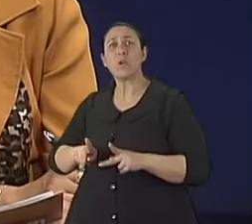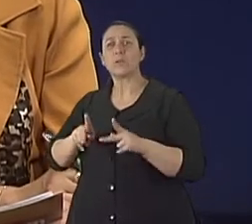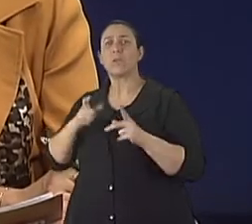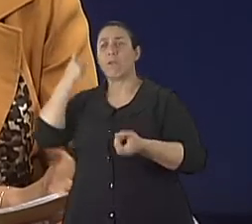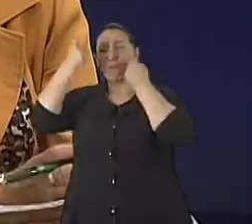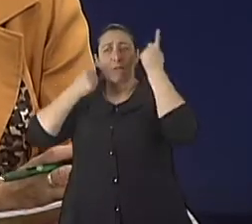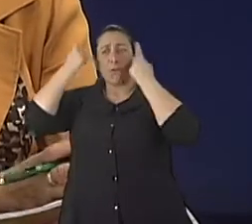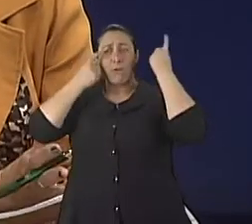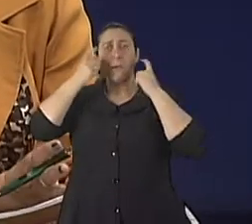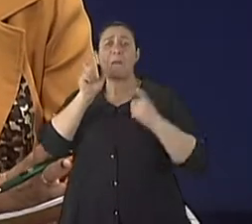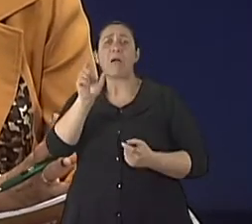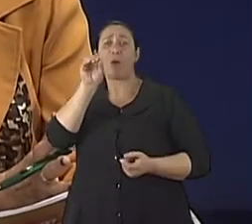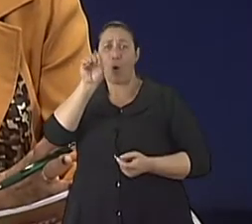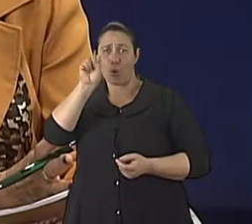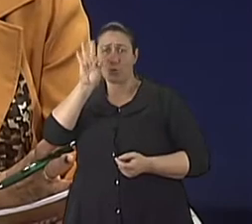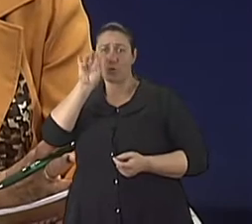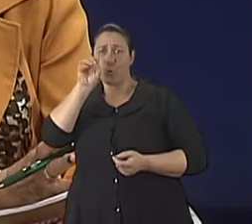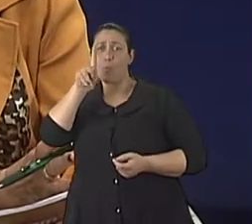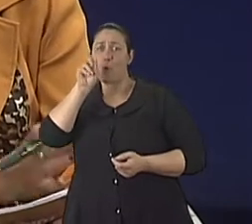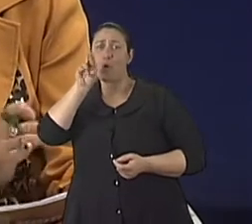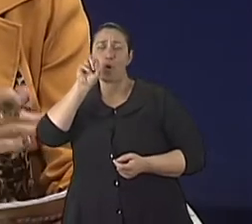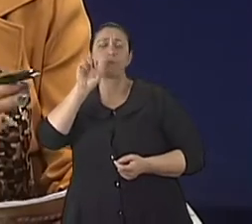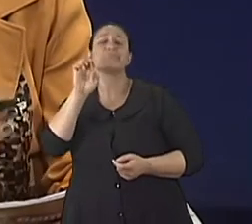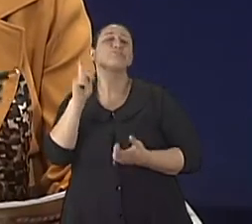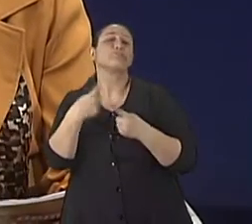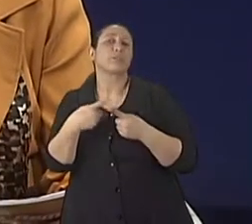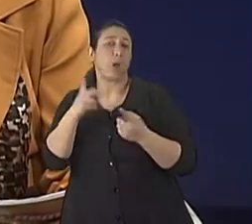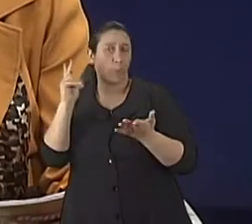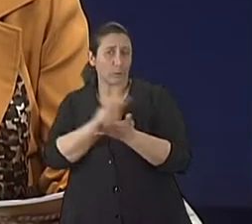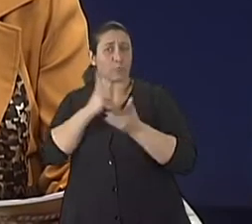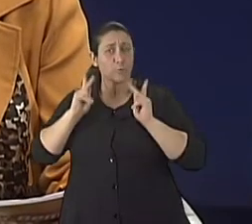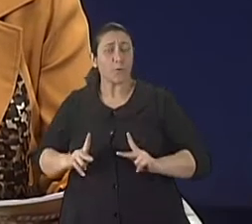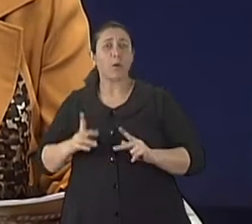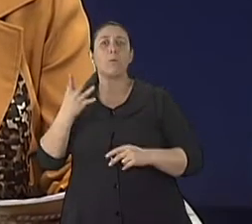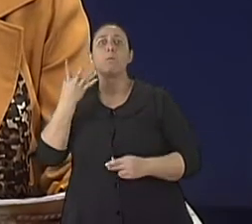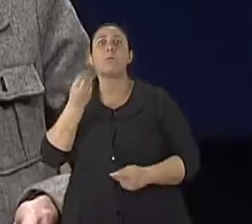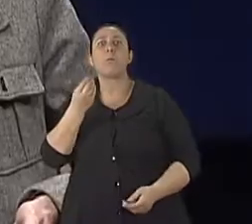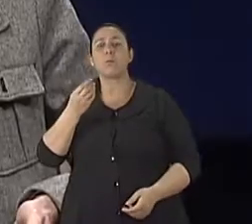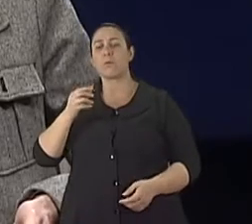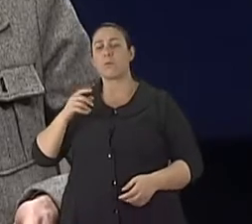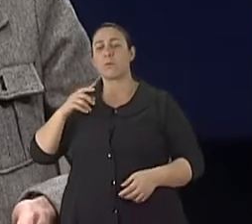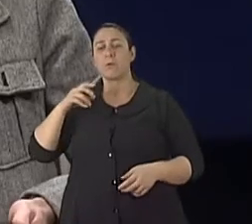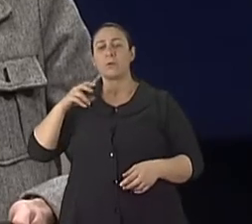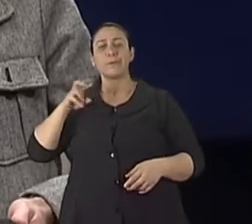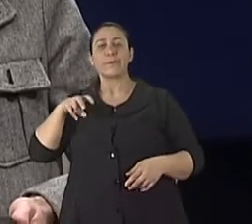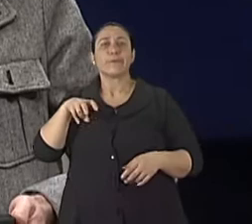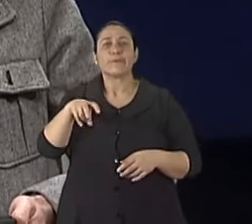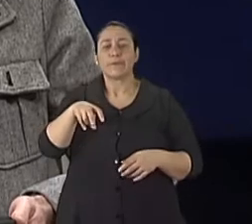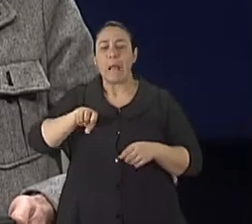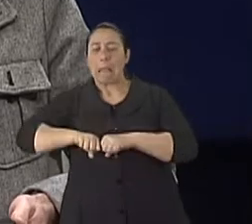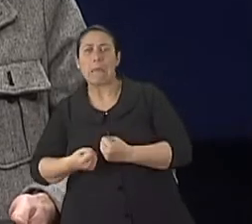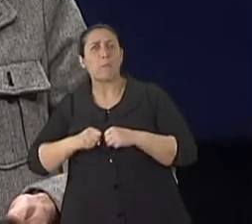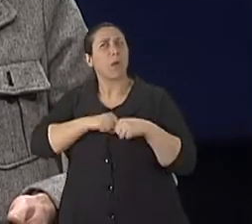e são as fraturas isso é isso o que mais apavora o idoso e isso é bem